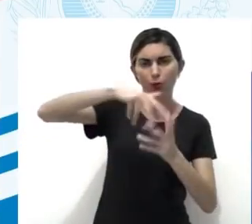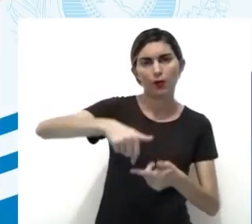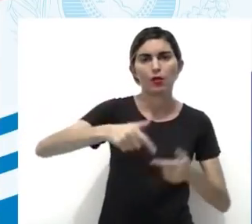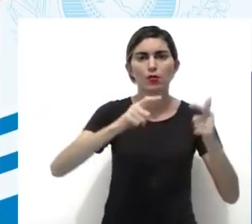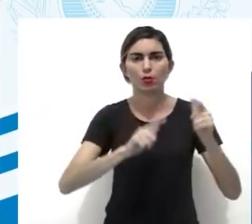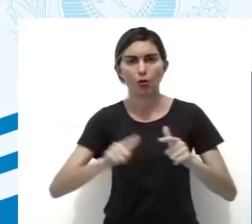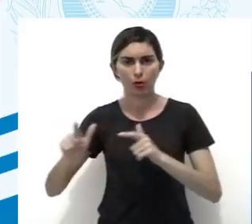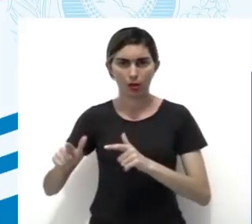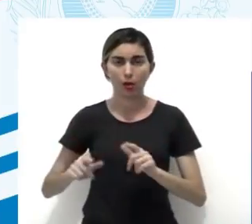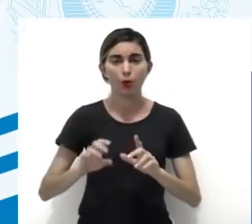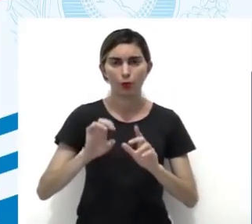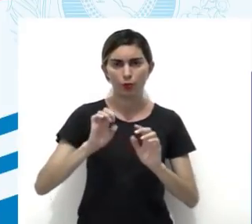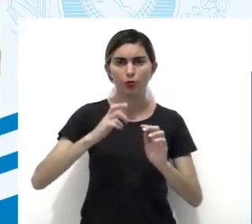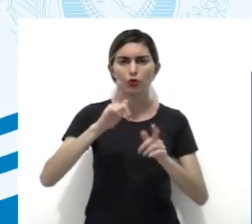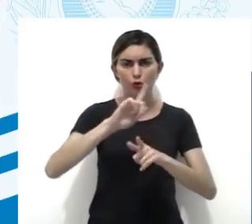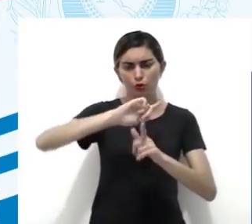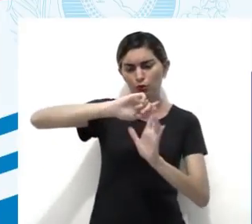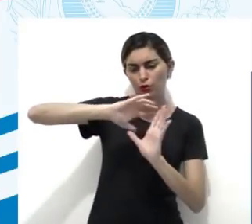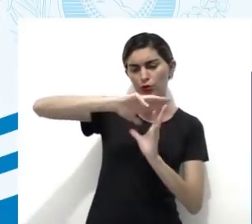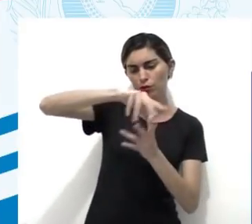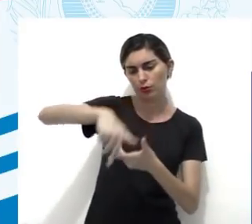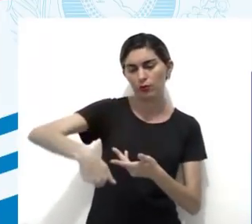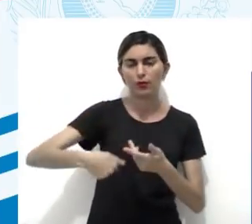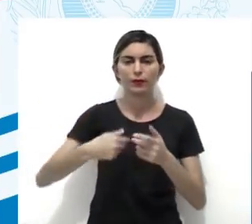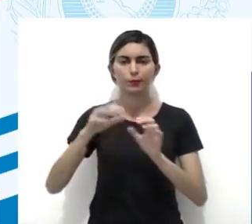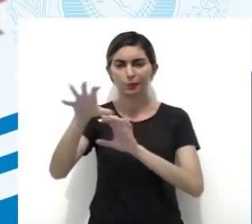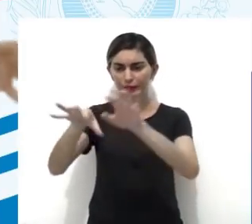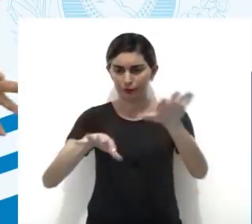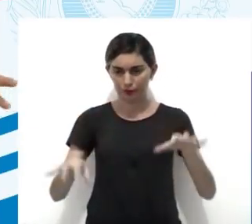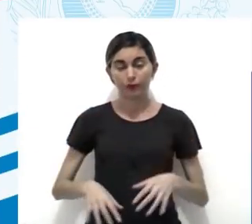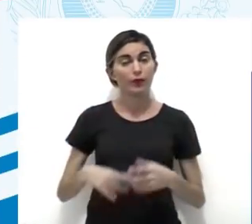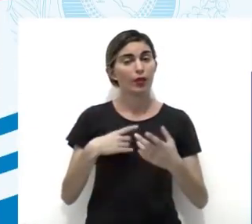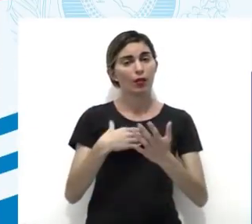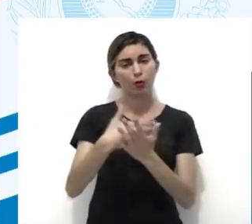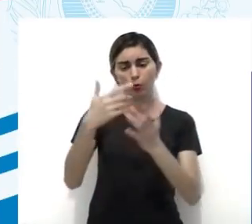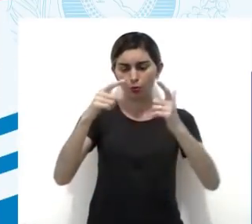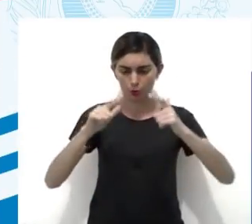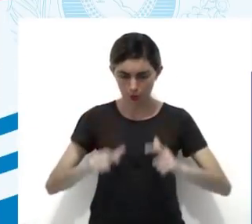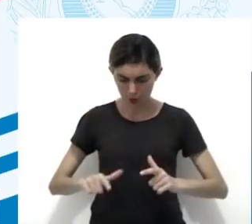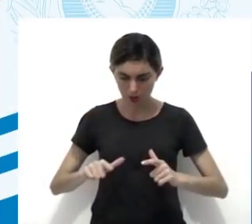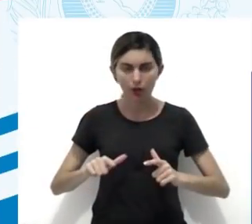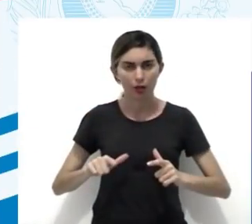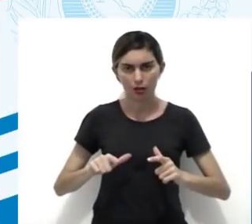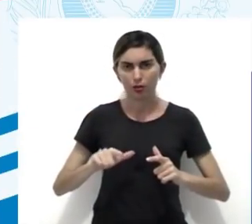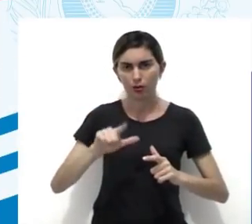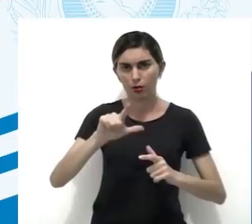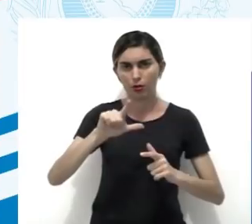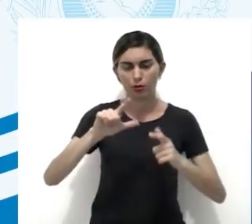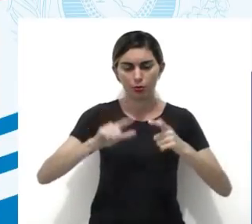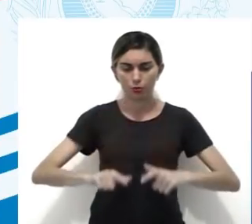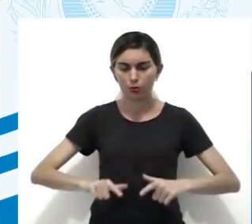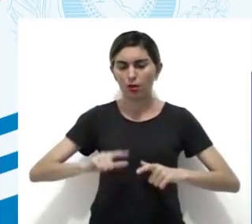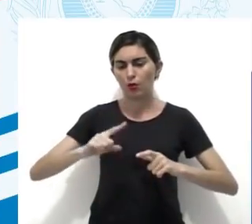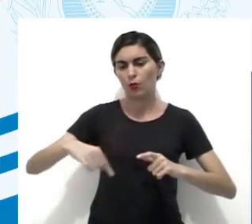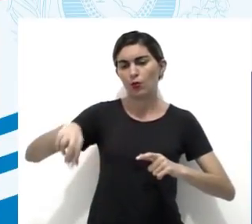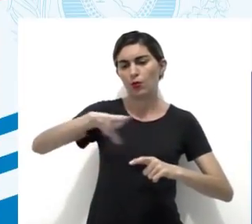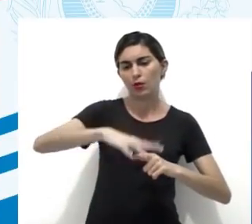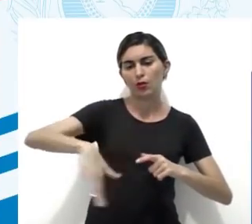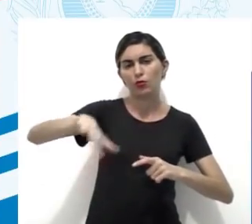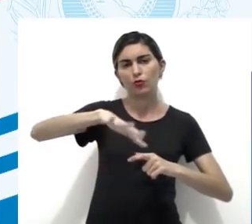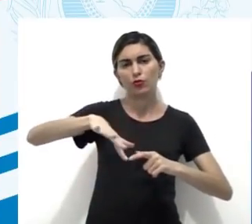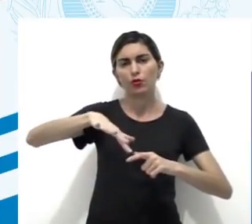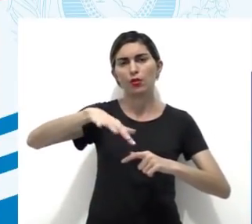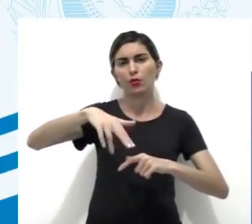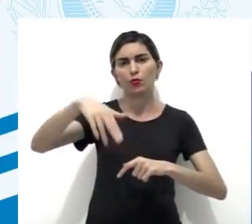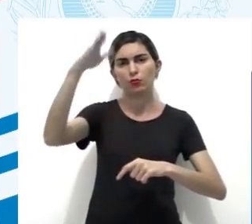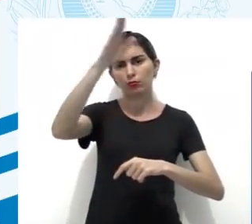locais. O espaço geográfico vai possuir várias dimensões, desde o local, que pode ser um lugar, passando pelo regional, nacional até